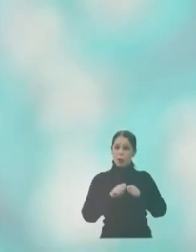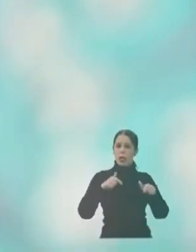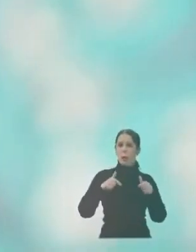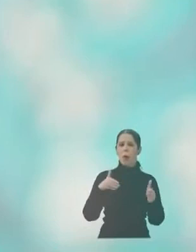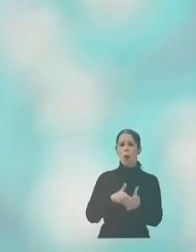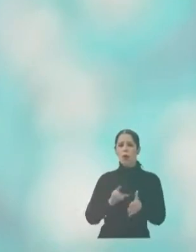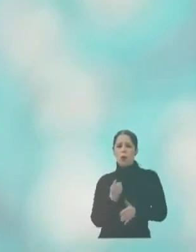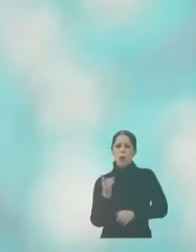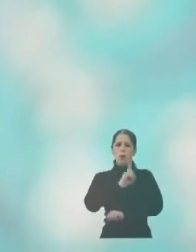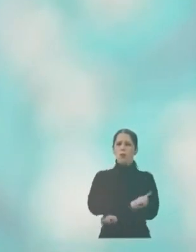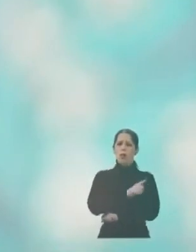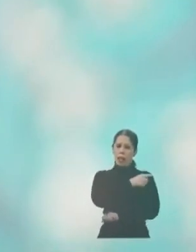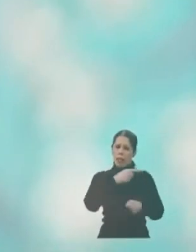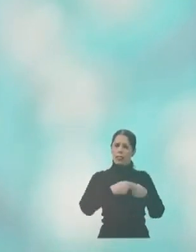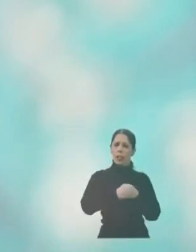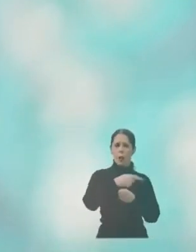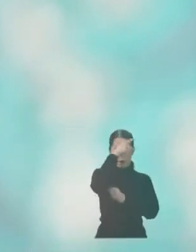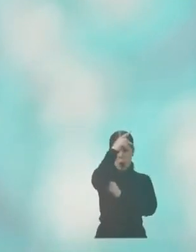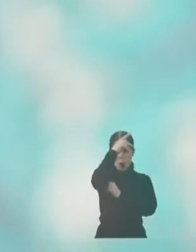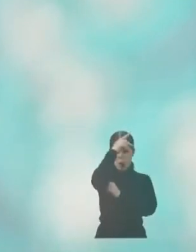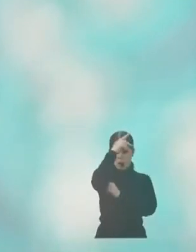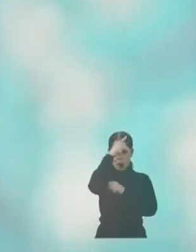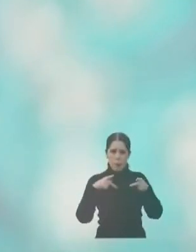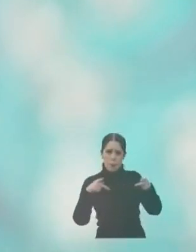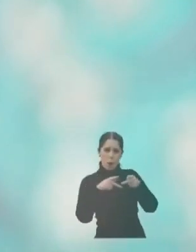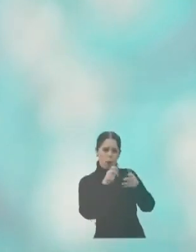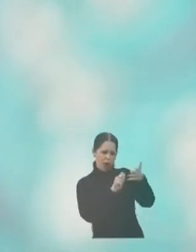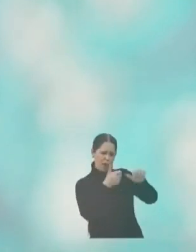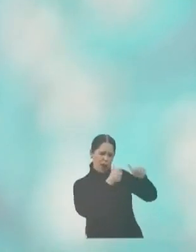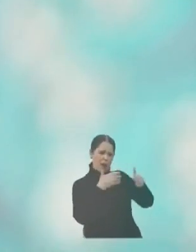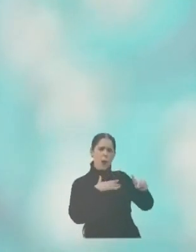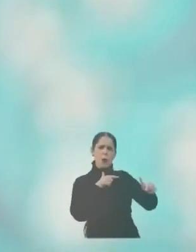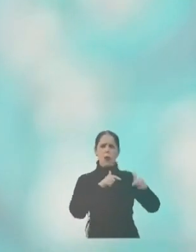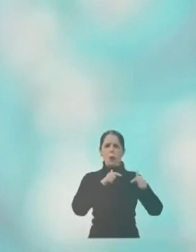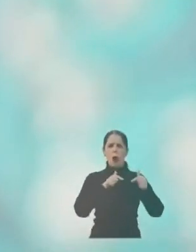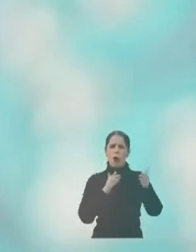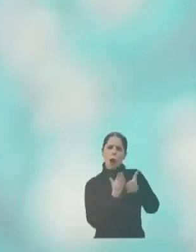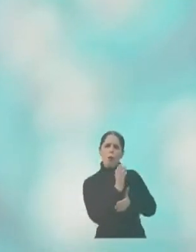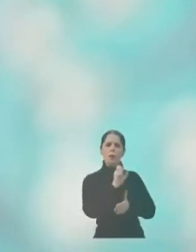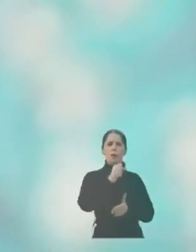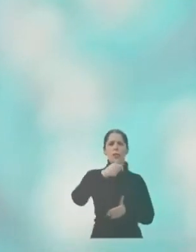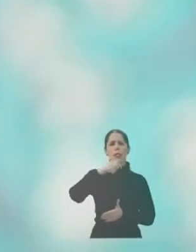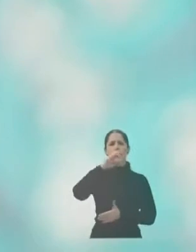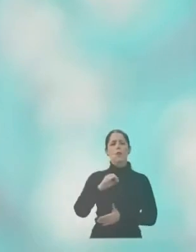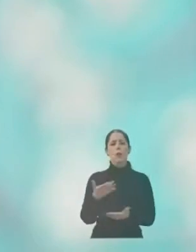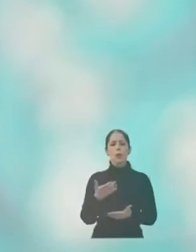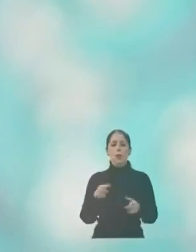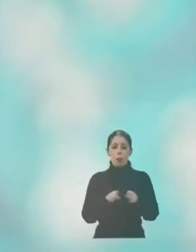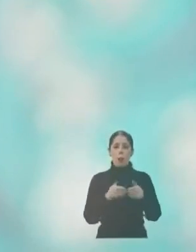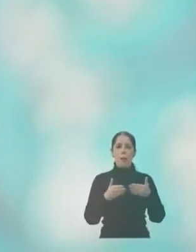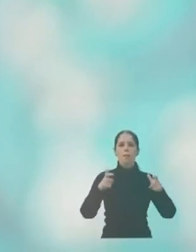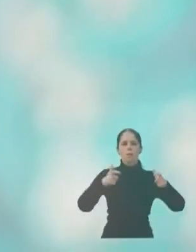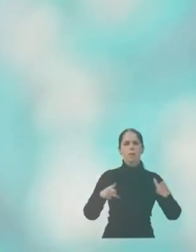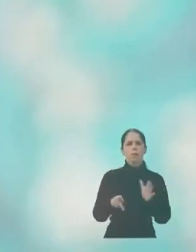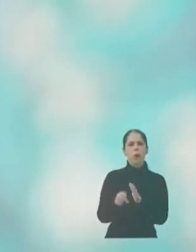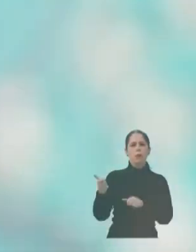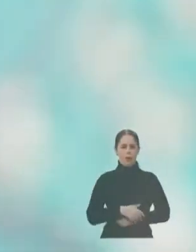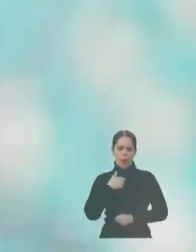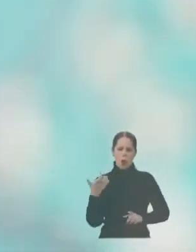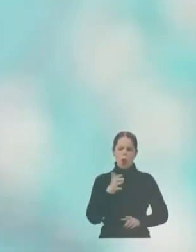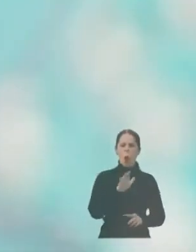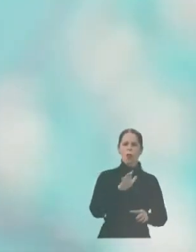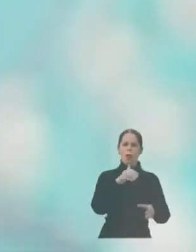meu trabalho até o último dia em Pelotas, fui aprovado por 87% da população e abri espaço para uma nova